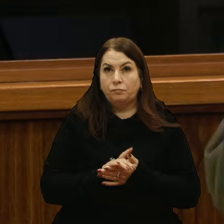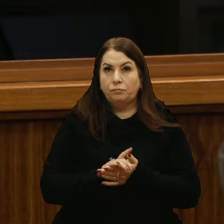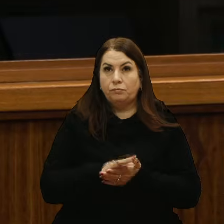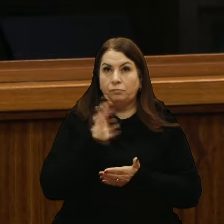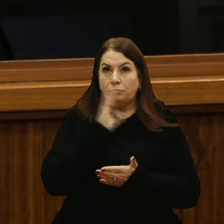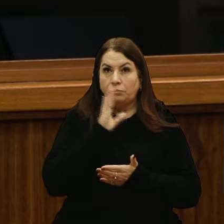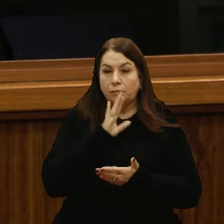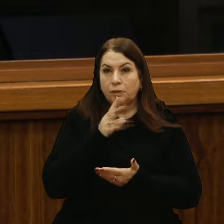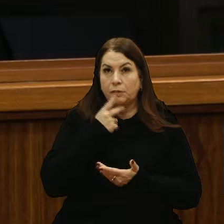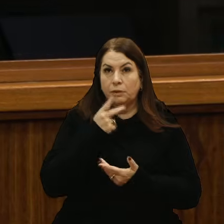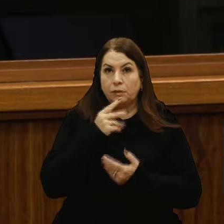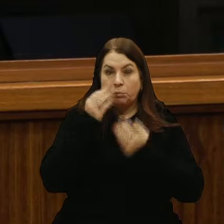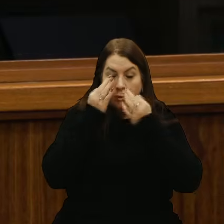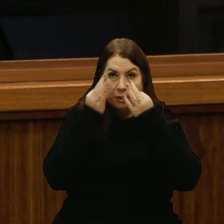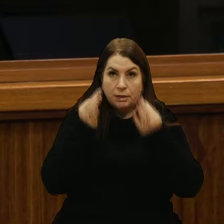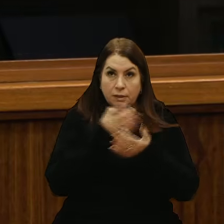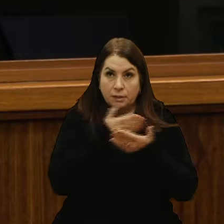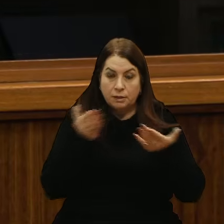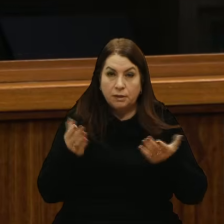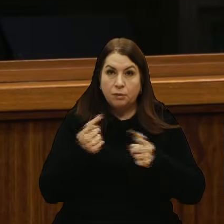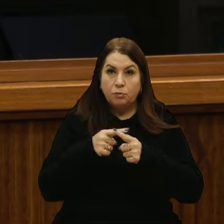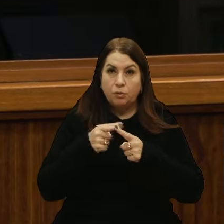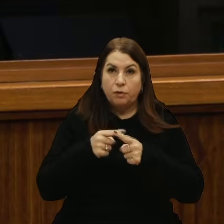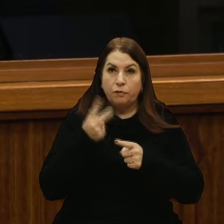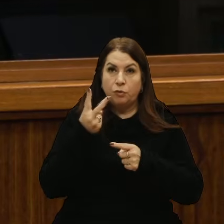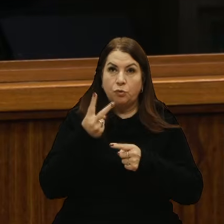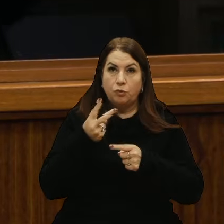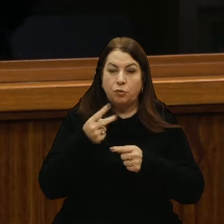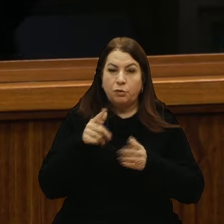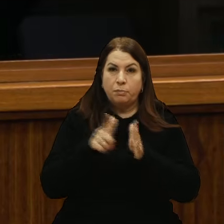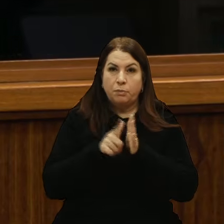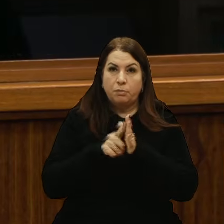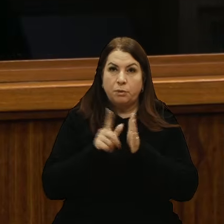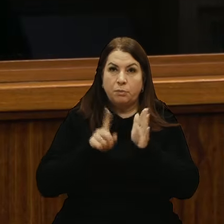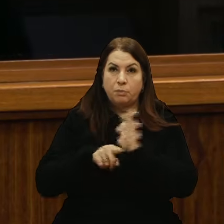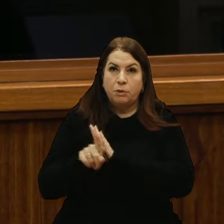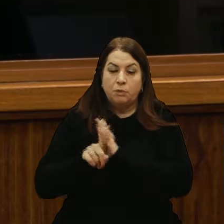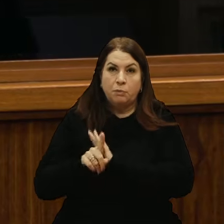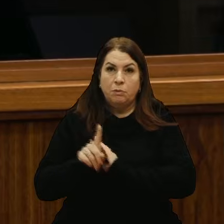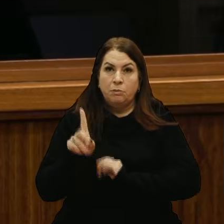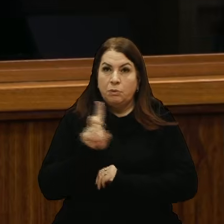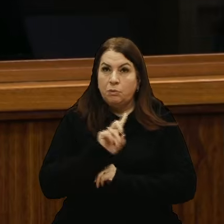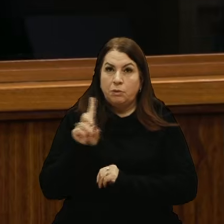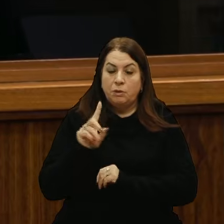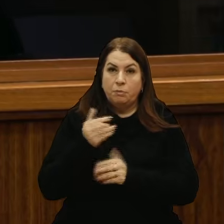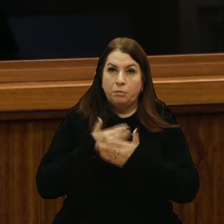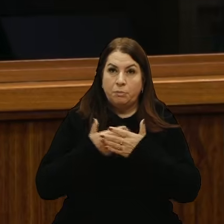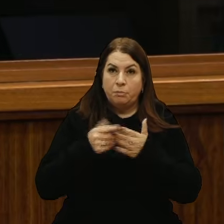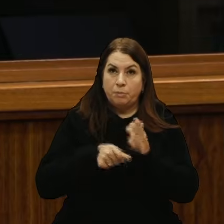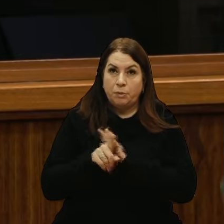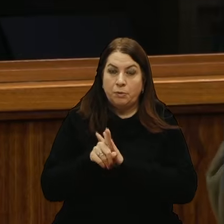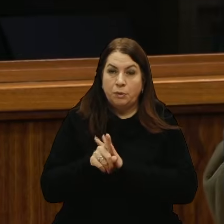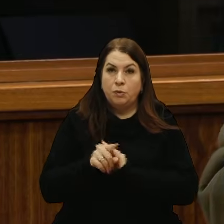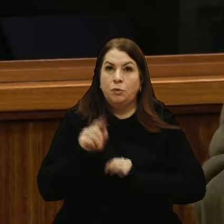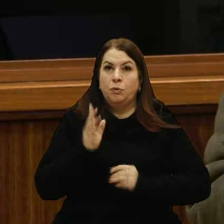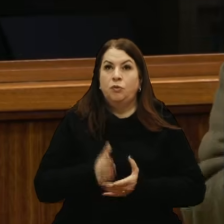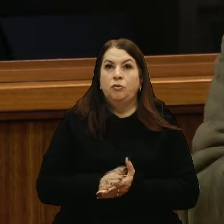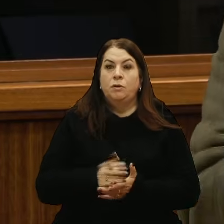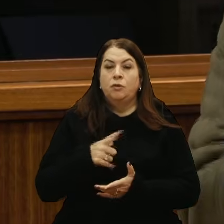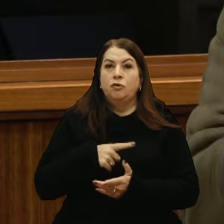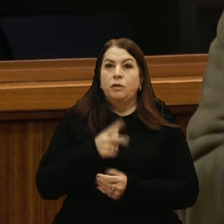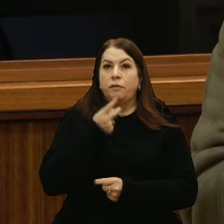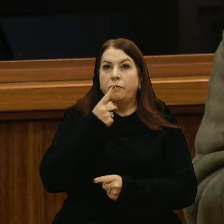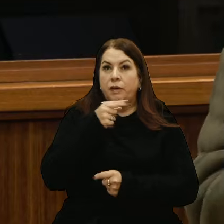breve, eu disse, vou prestar bastante atenção, porque eu fiz 2 folhas aqui de pergunta para não perguntar o que teria